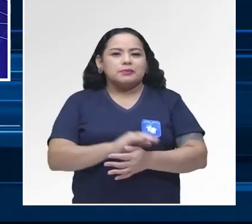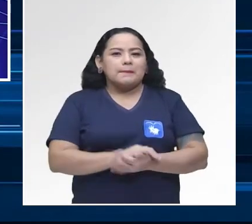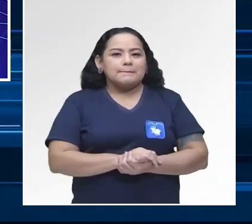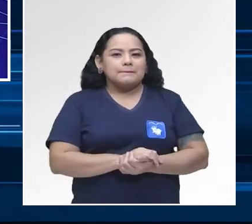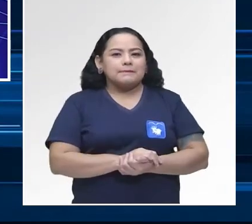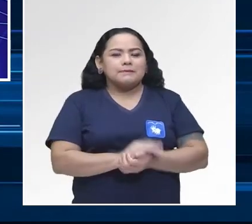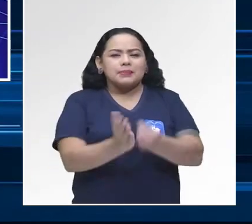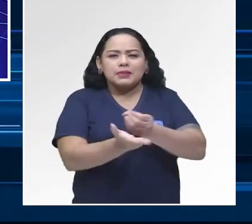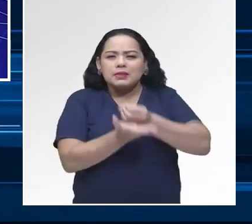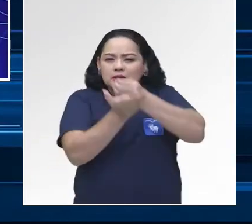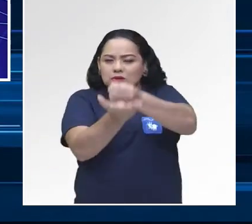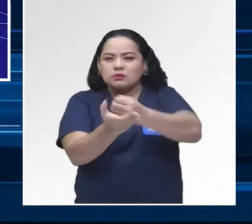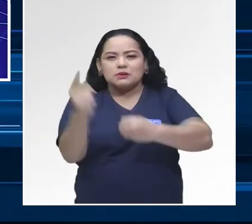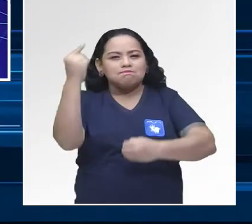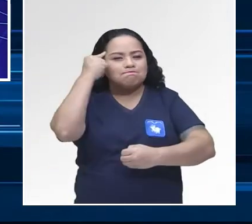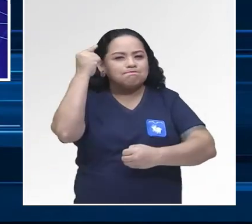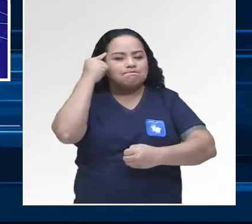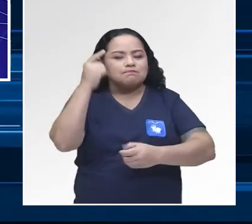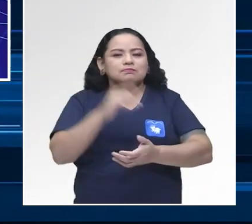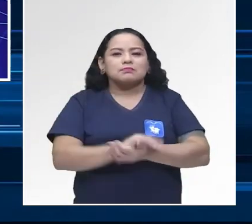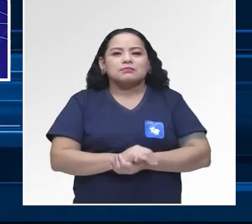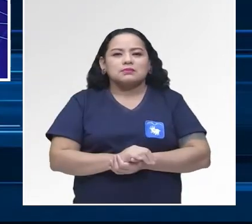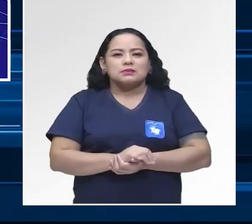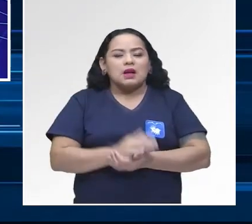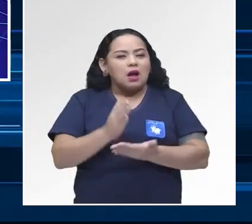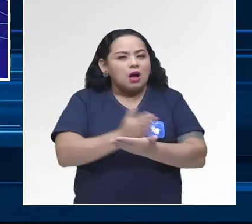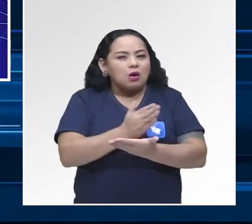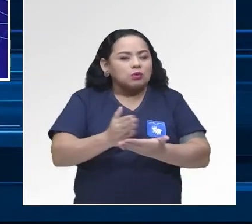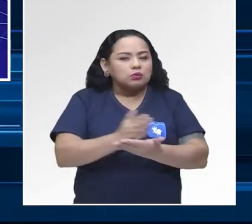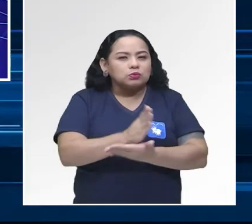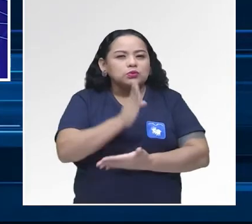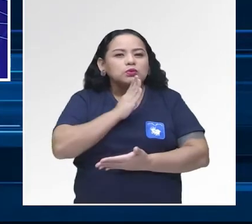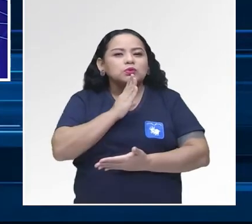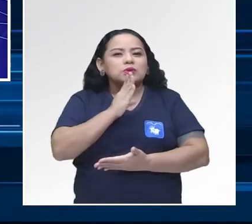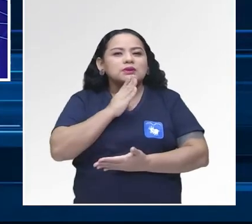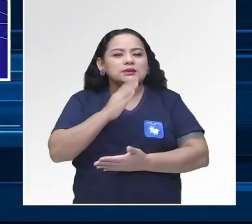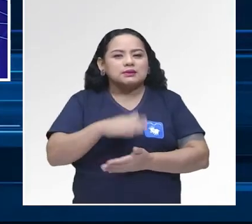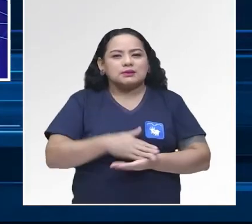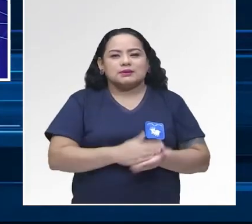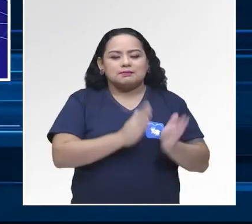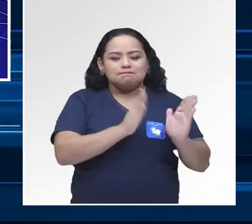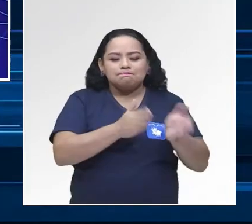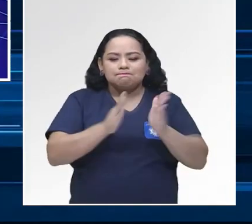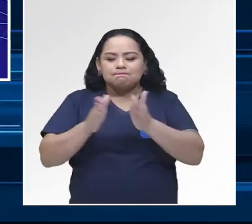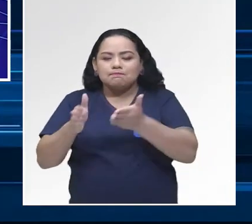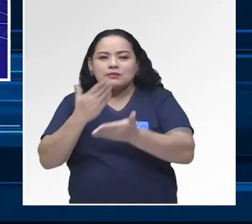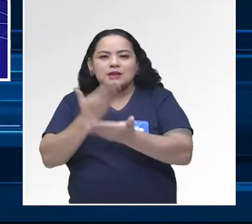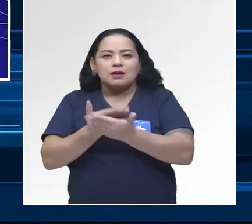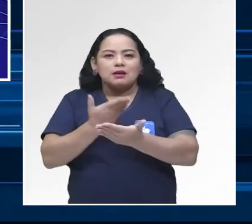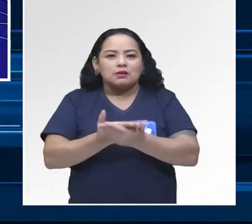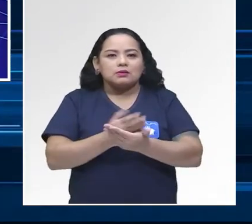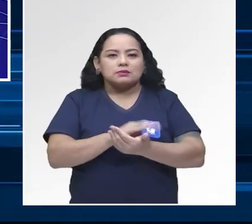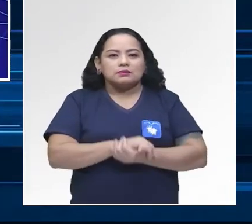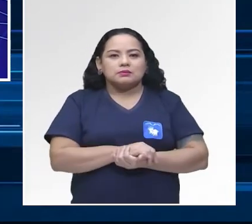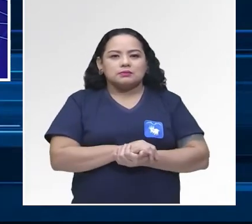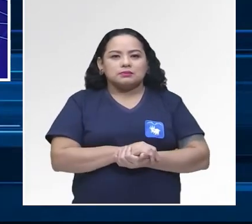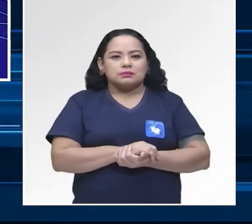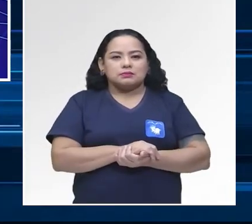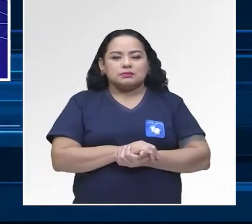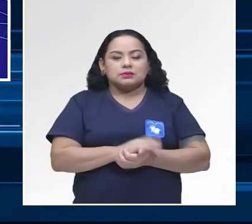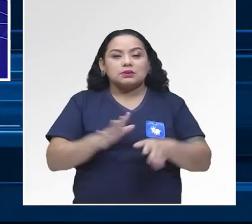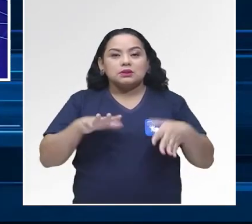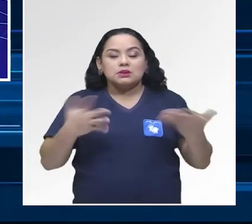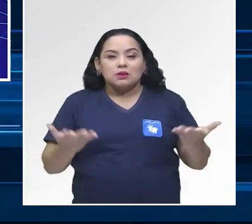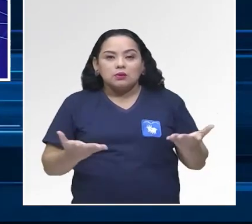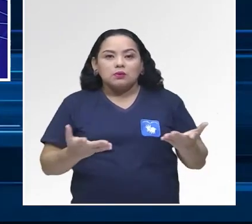nos ajudam a pensar também. A gente vai ver alguns deles durante a nossa aula, tá bom? Então pronto, a